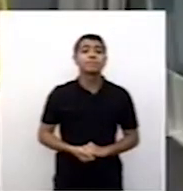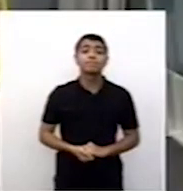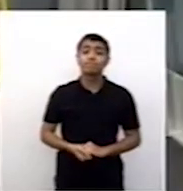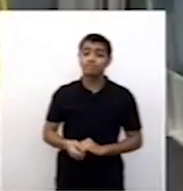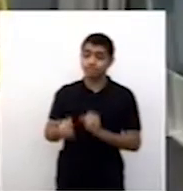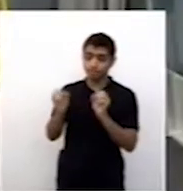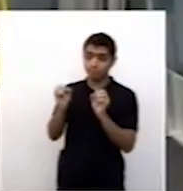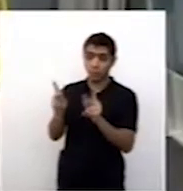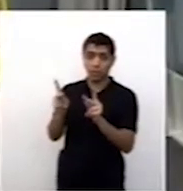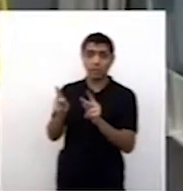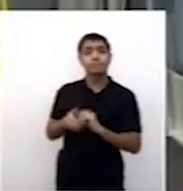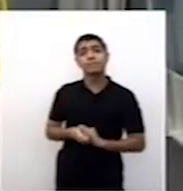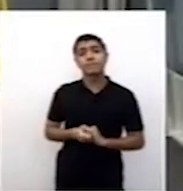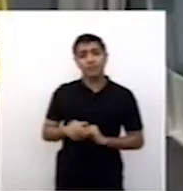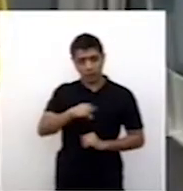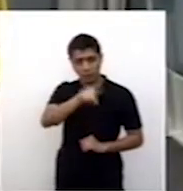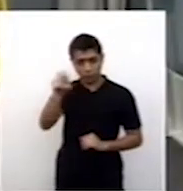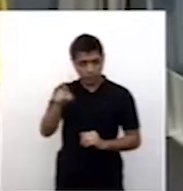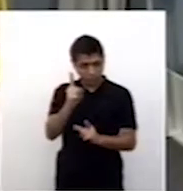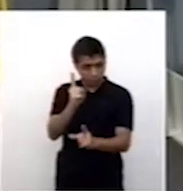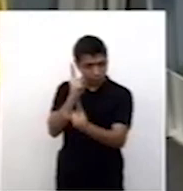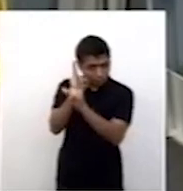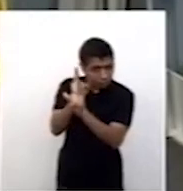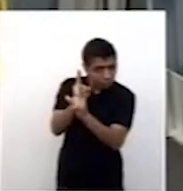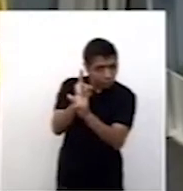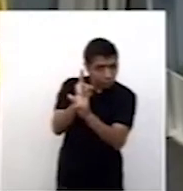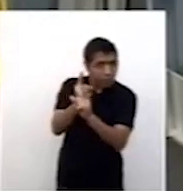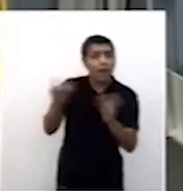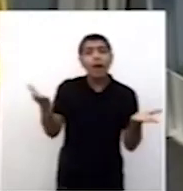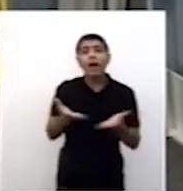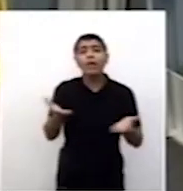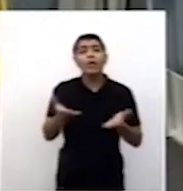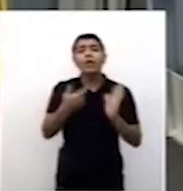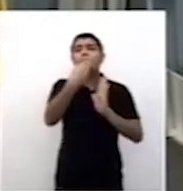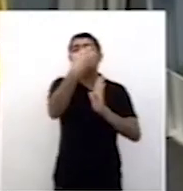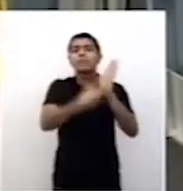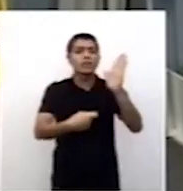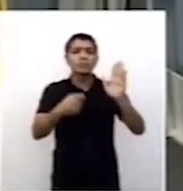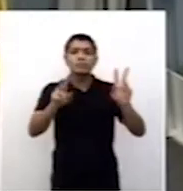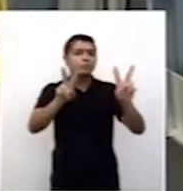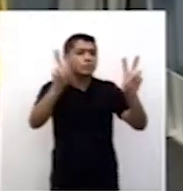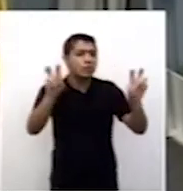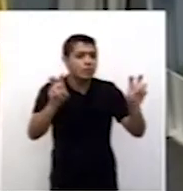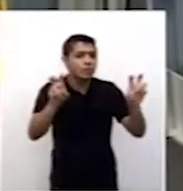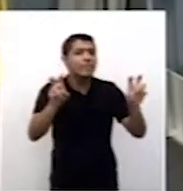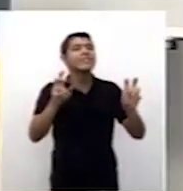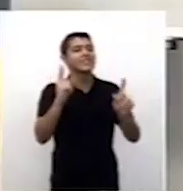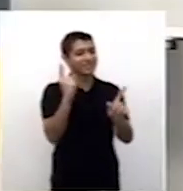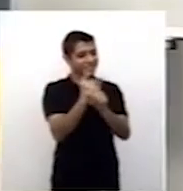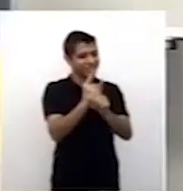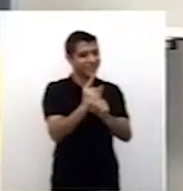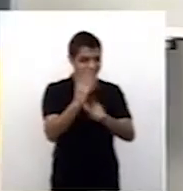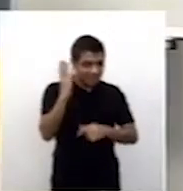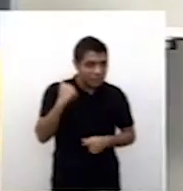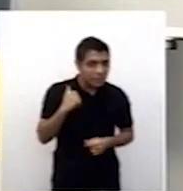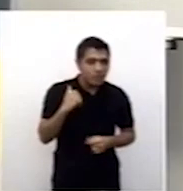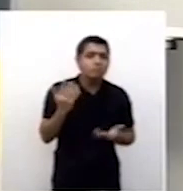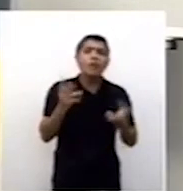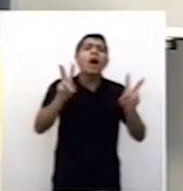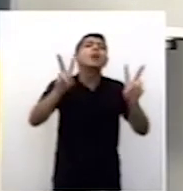Ok. Vocês já descobriram qual será o assunto do nosso texto? Eu acredito que sim. Qual será o